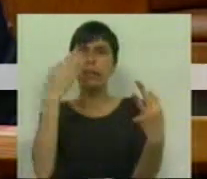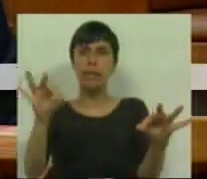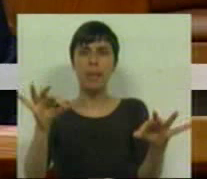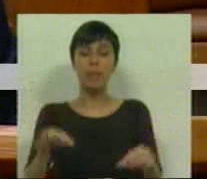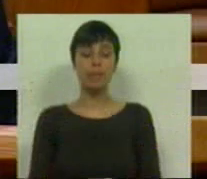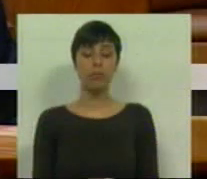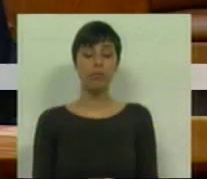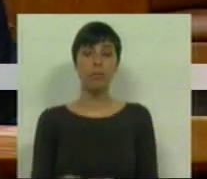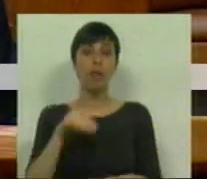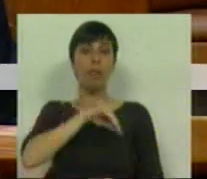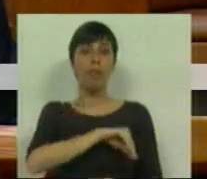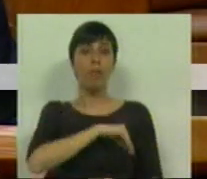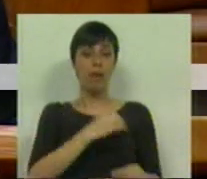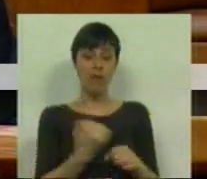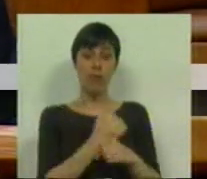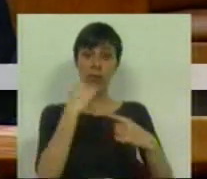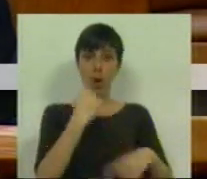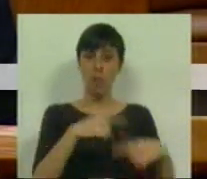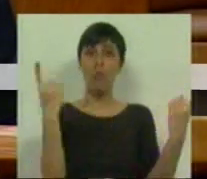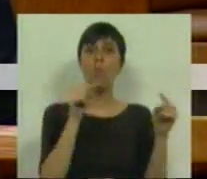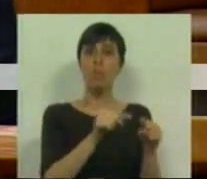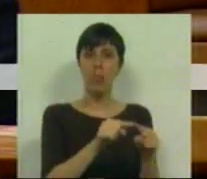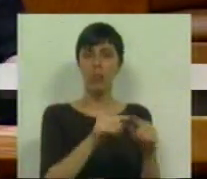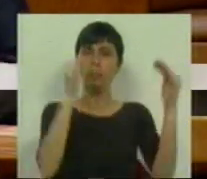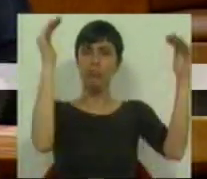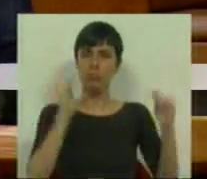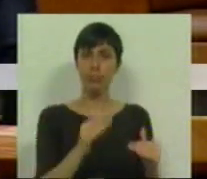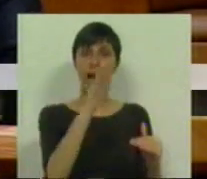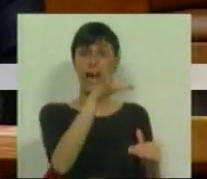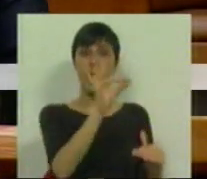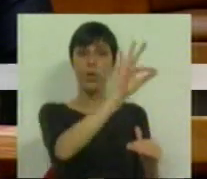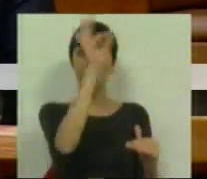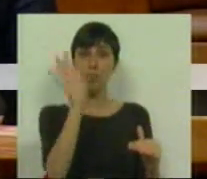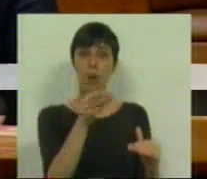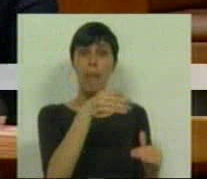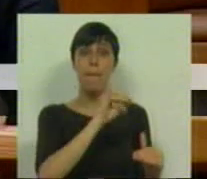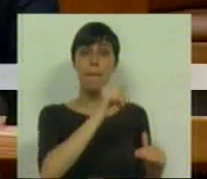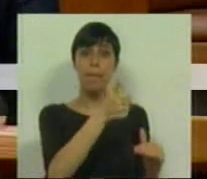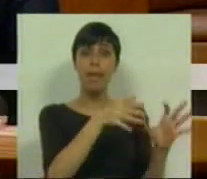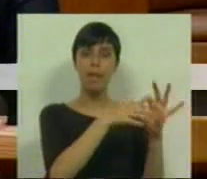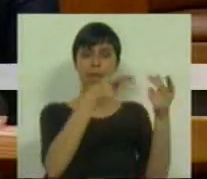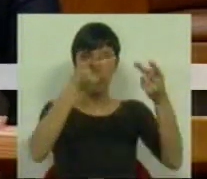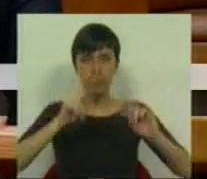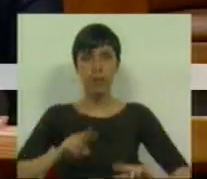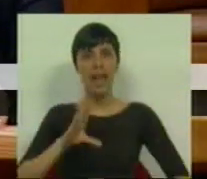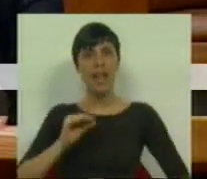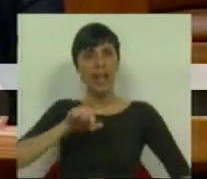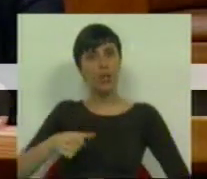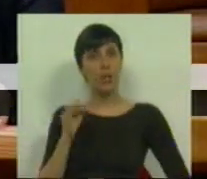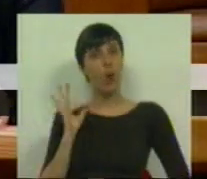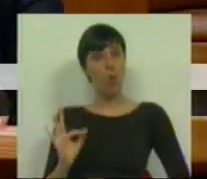simples. O peso salarial da função pública baixou dos 14% do PIB para